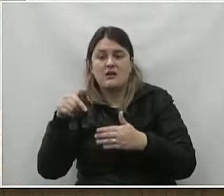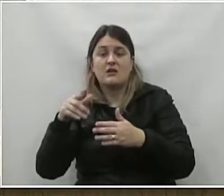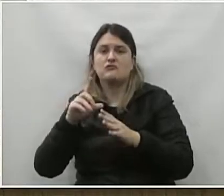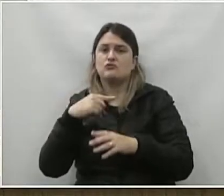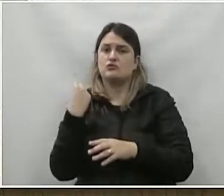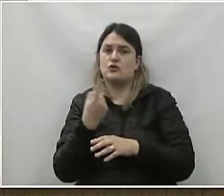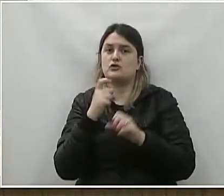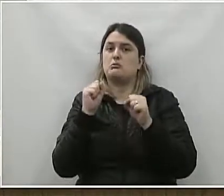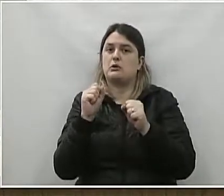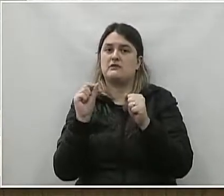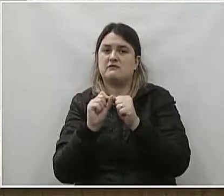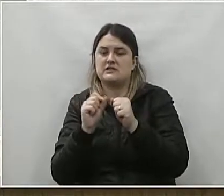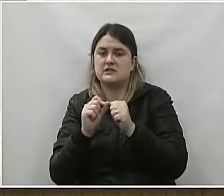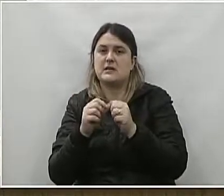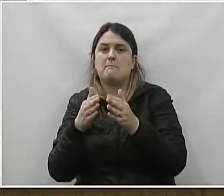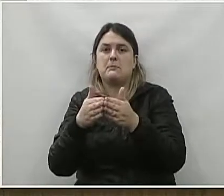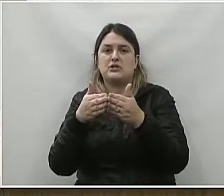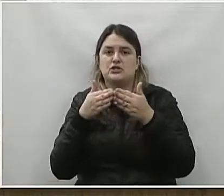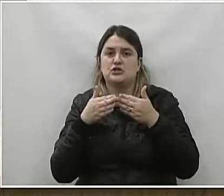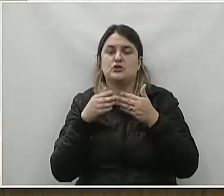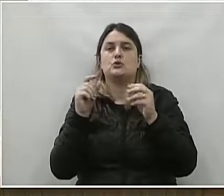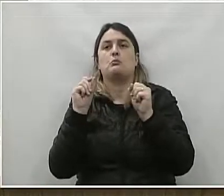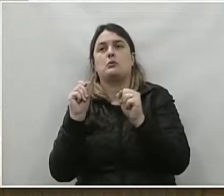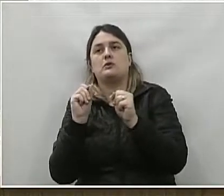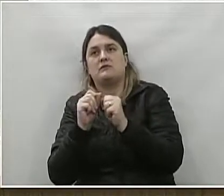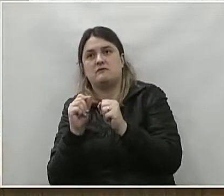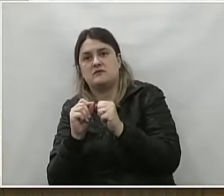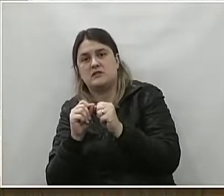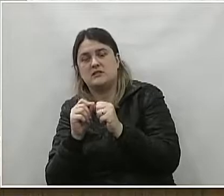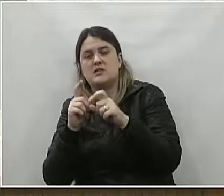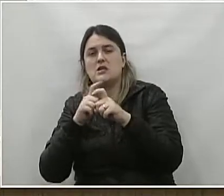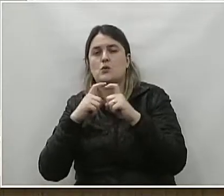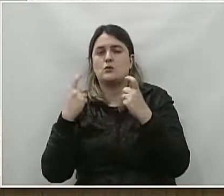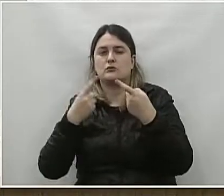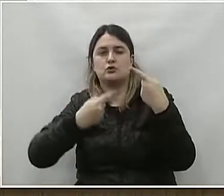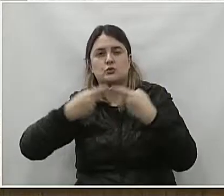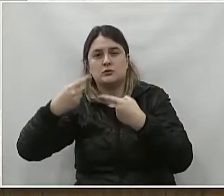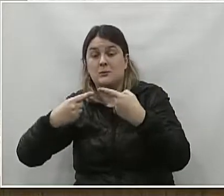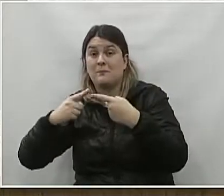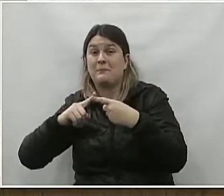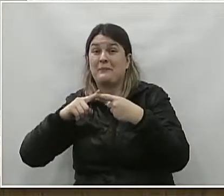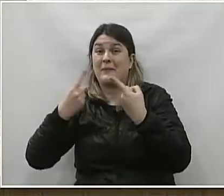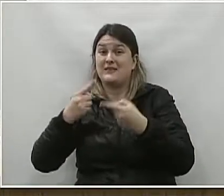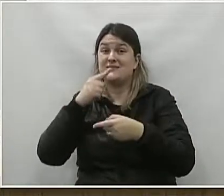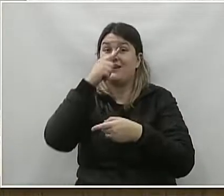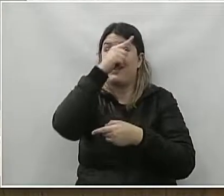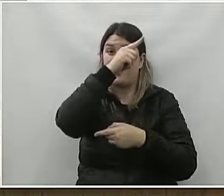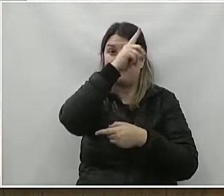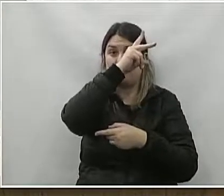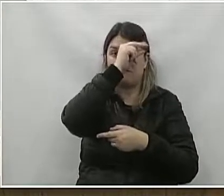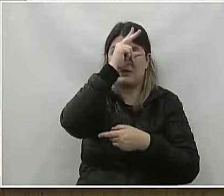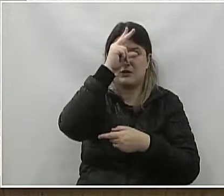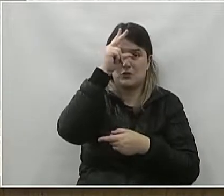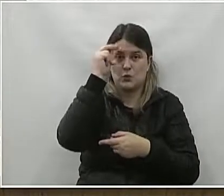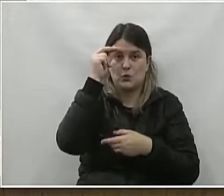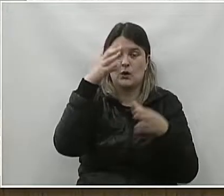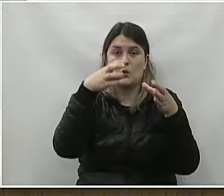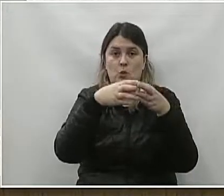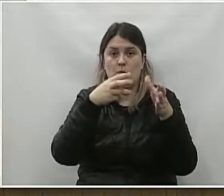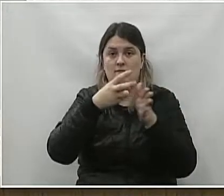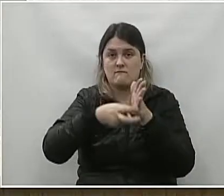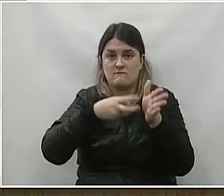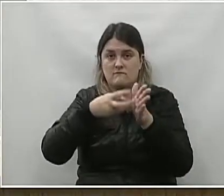podemos fazer o requerimento, podemos fazer, só que é questão executivo,